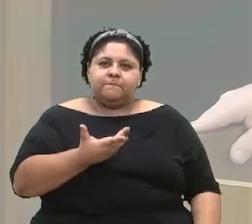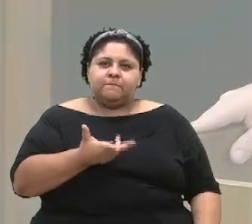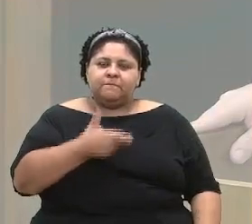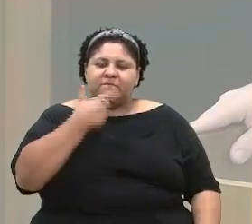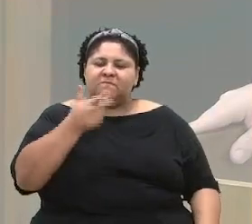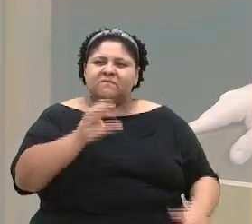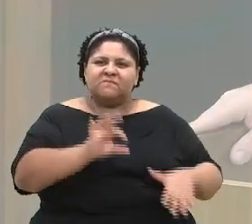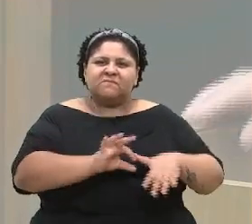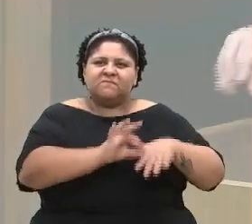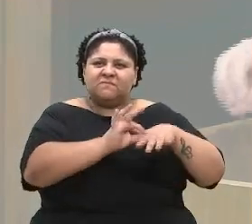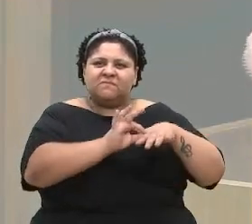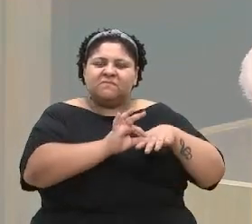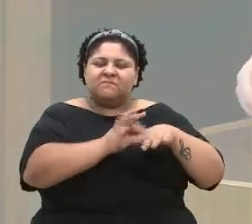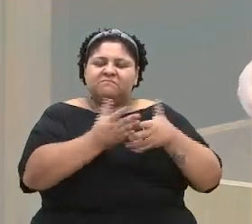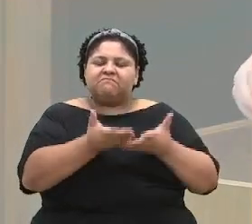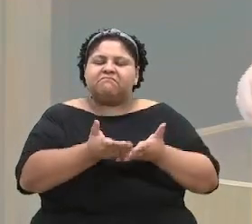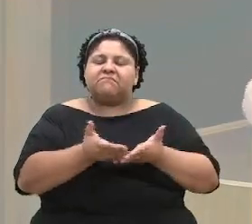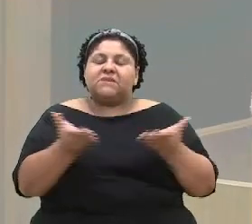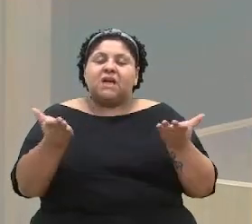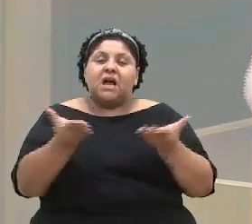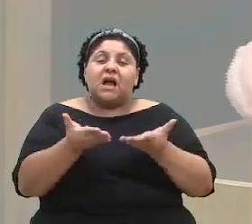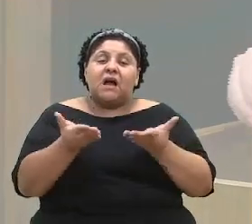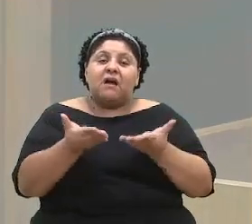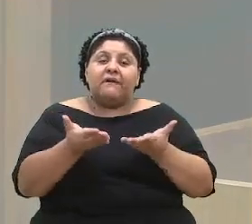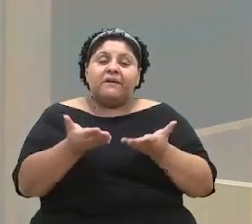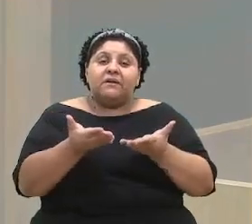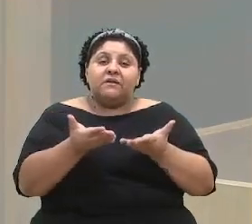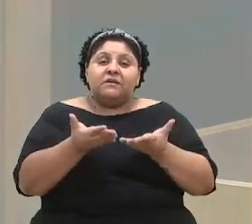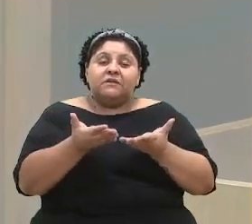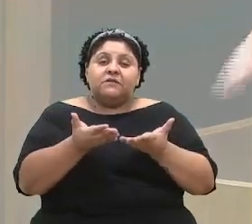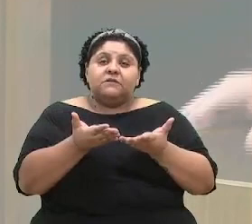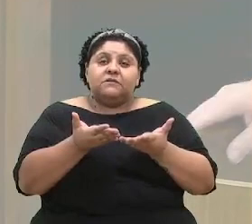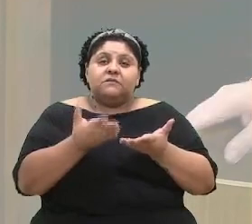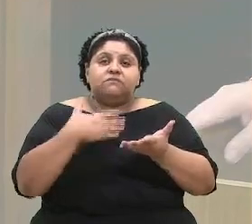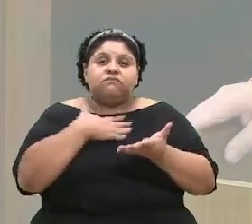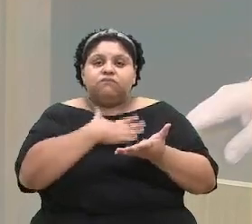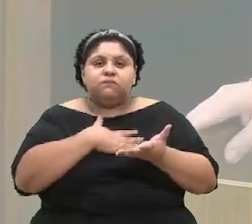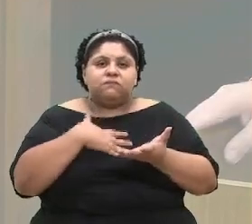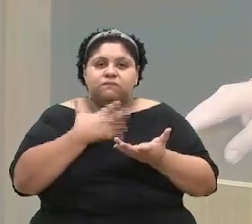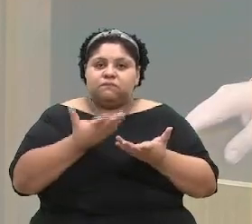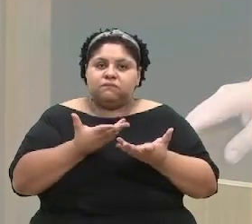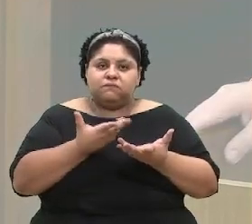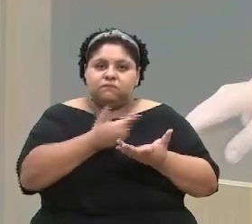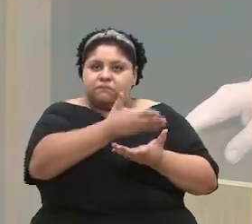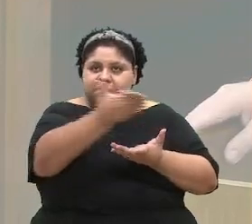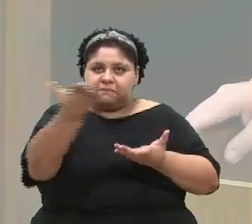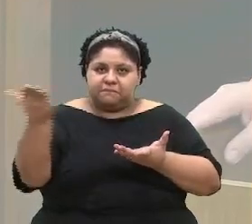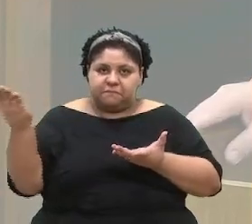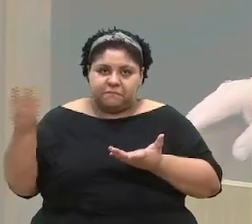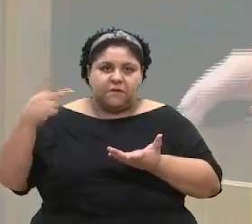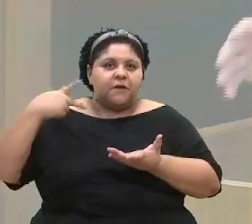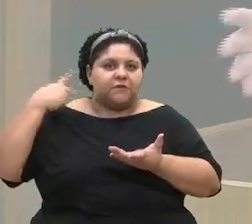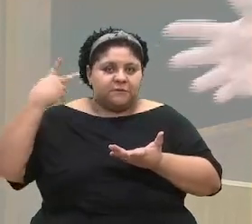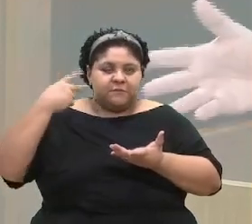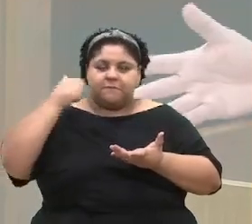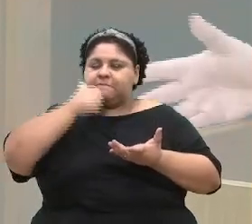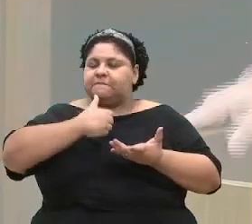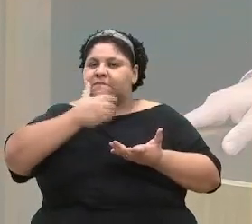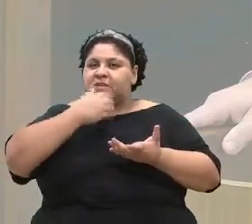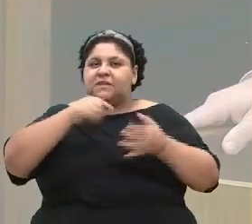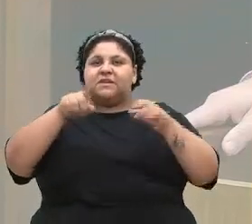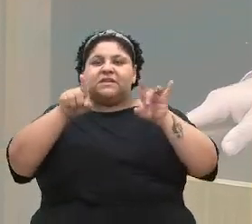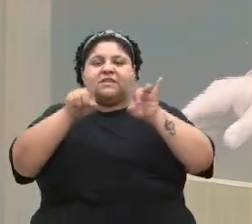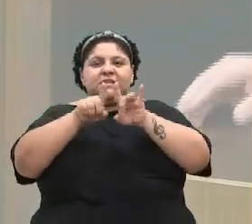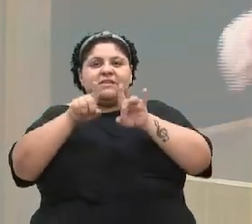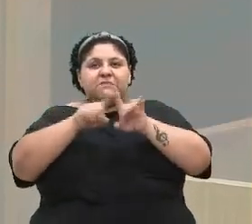bancada PL. Então deixo esta modalidade, né, aos colegas vereadores também, levar aos